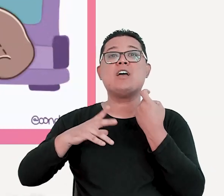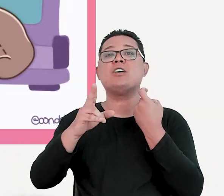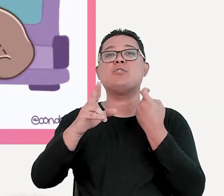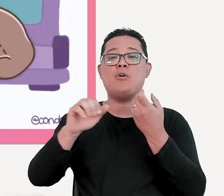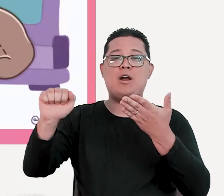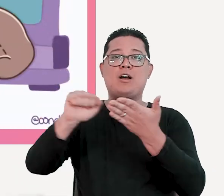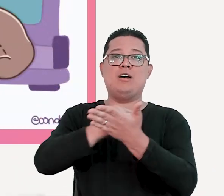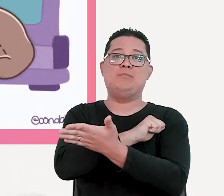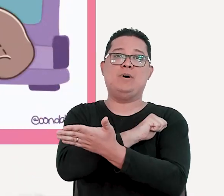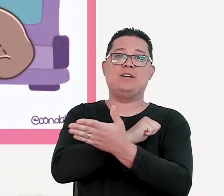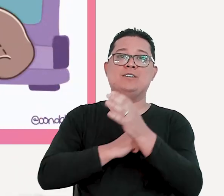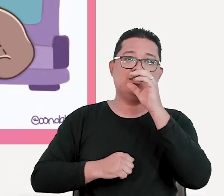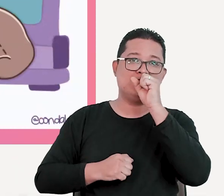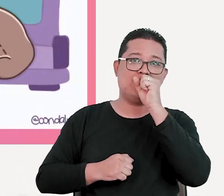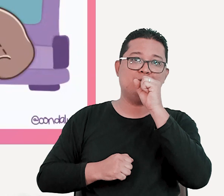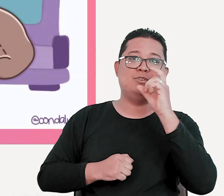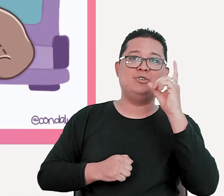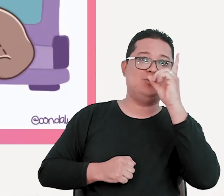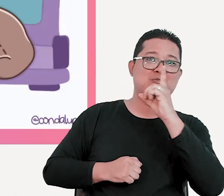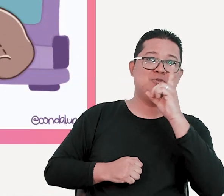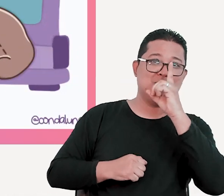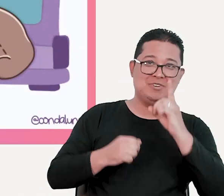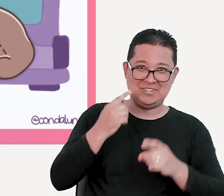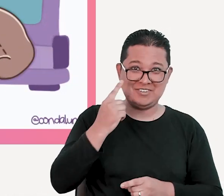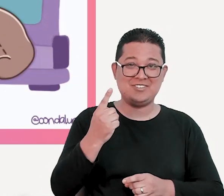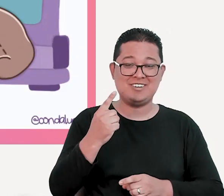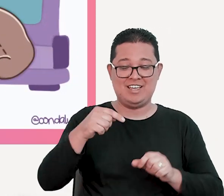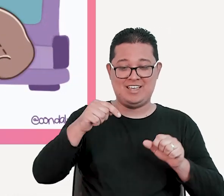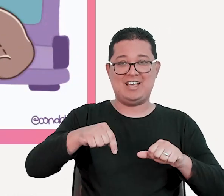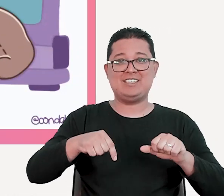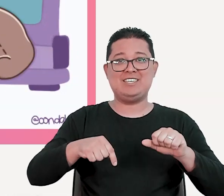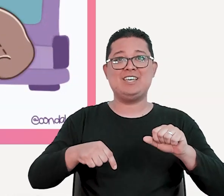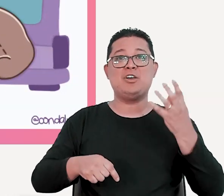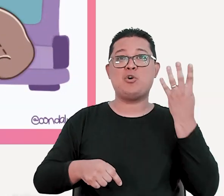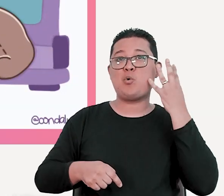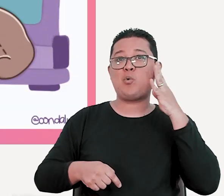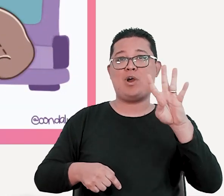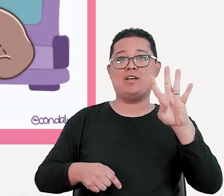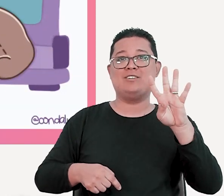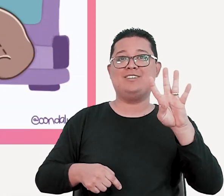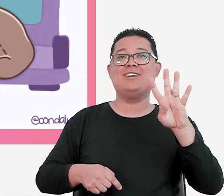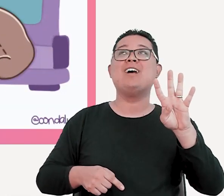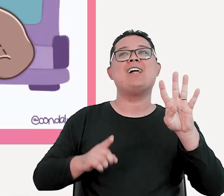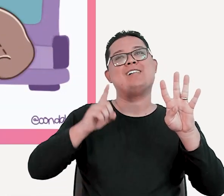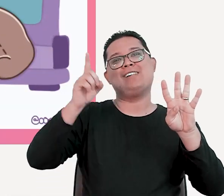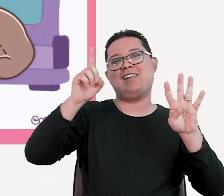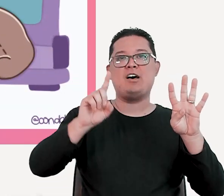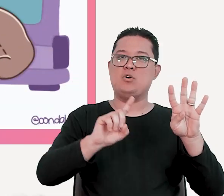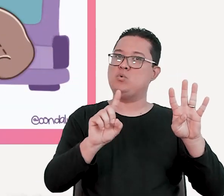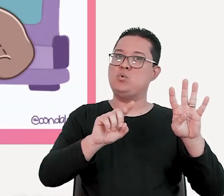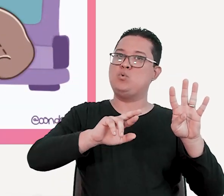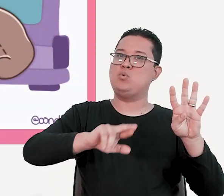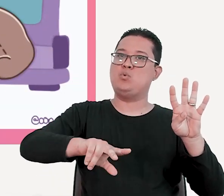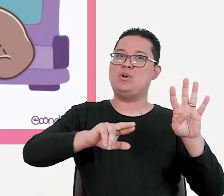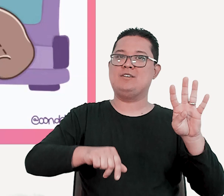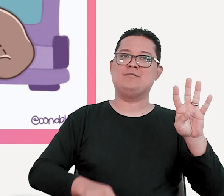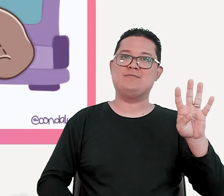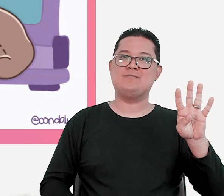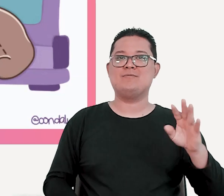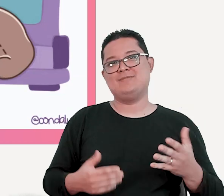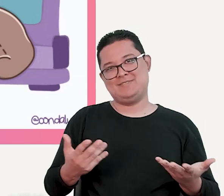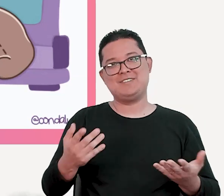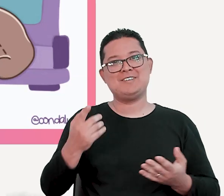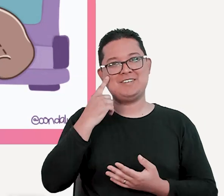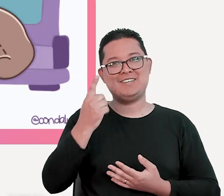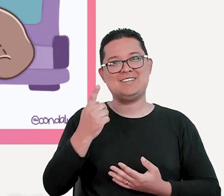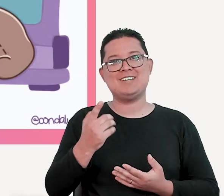é puxado para sexta-feira. E se o feriado cai no domingo, o feriado é levado para segunda-feira. Então, acaba saindo elas por elas.